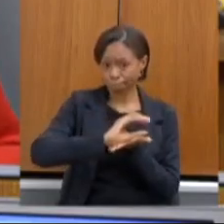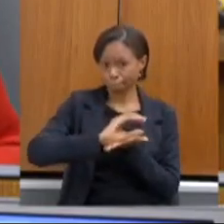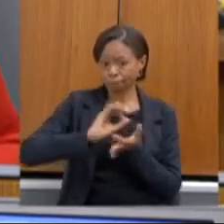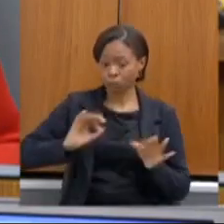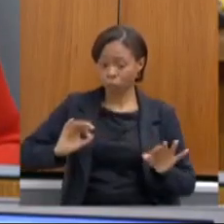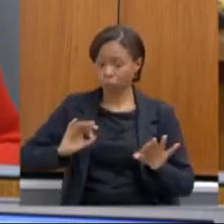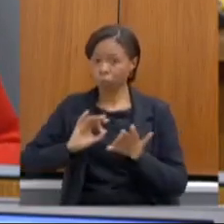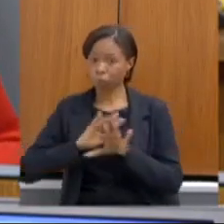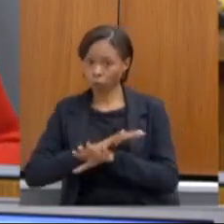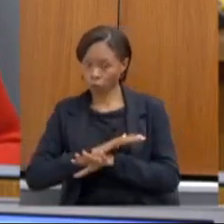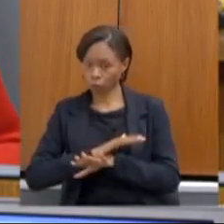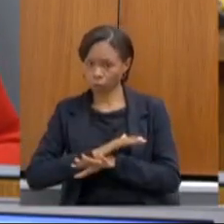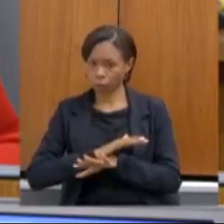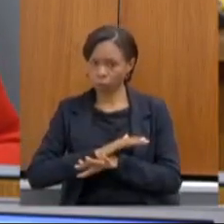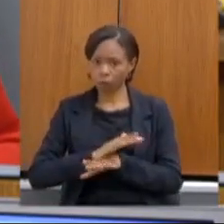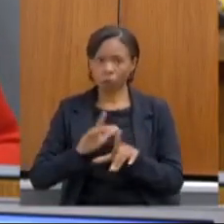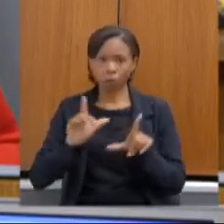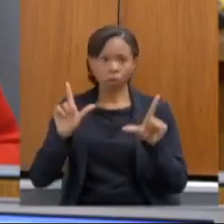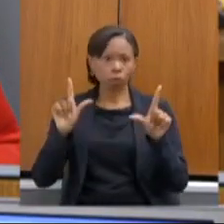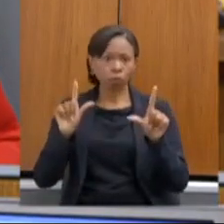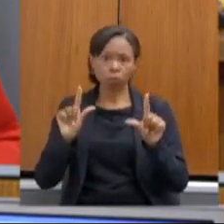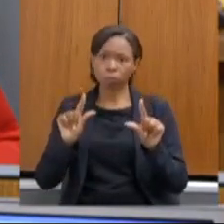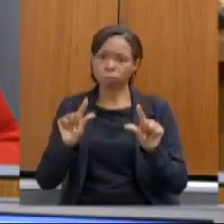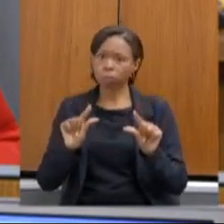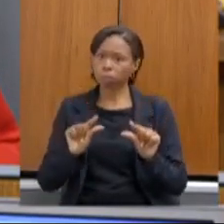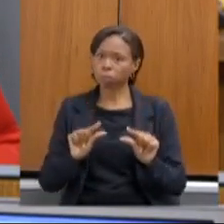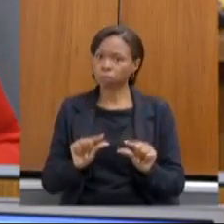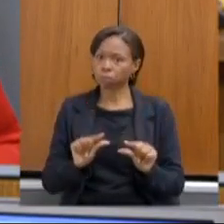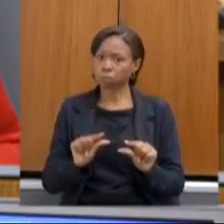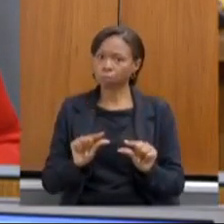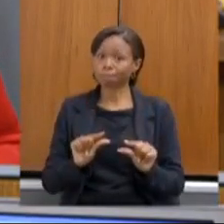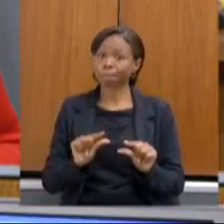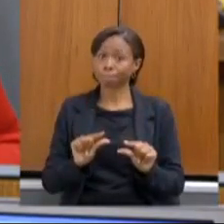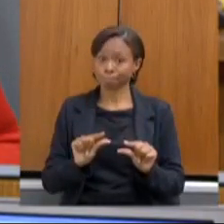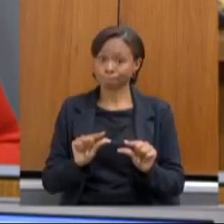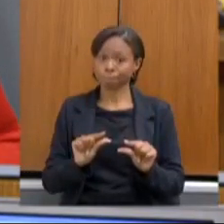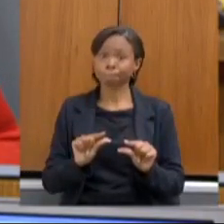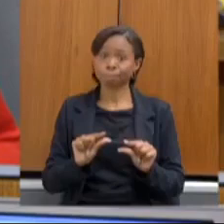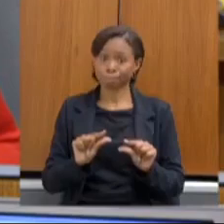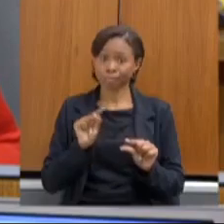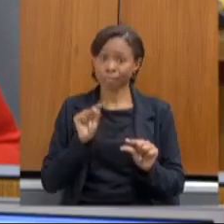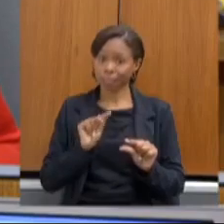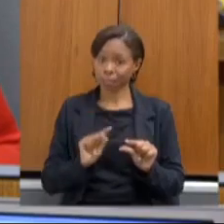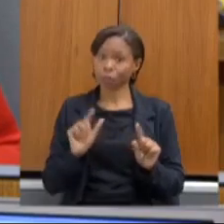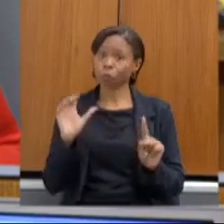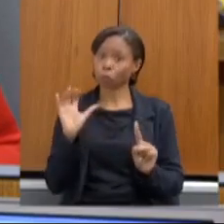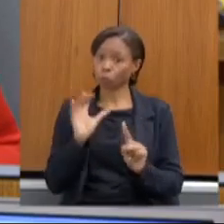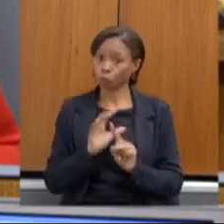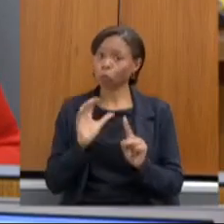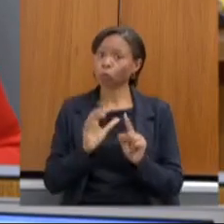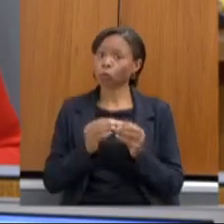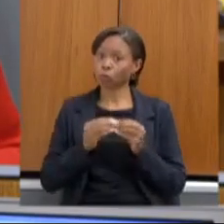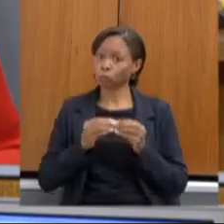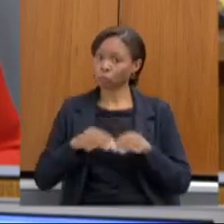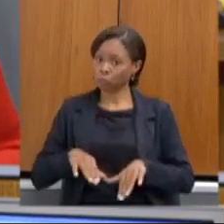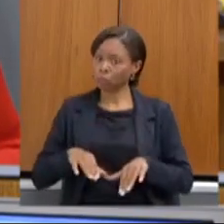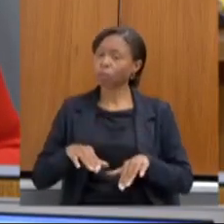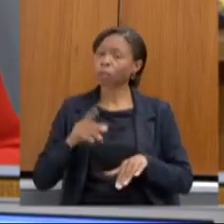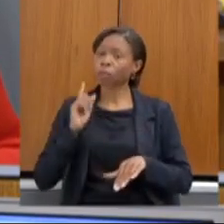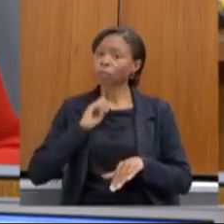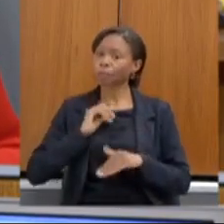executado tem diminuído drasticamente isso tem um impacto que tem impacto no desenvolvimento de Minas Gerais